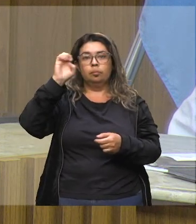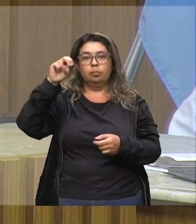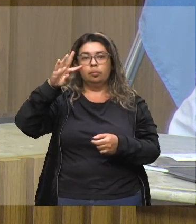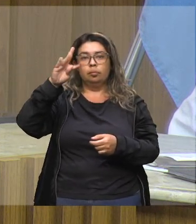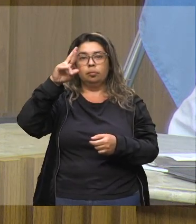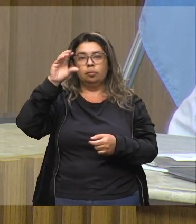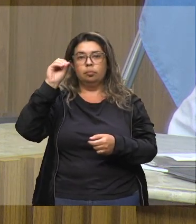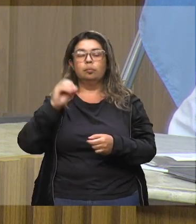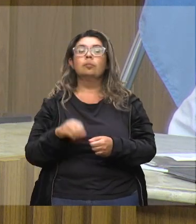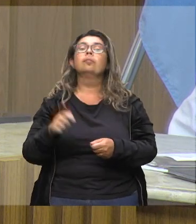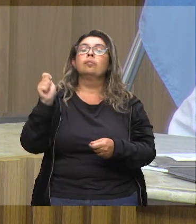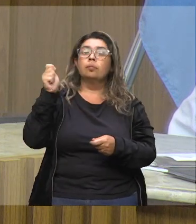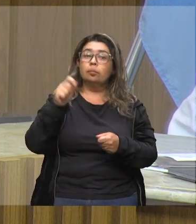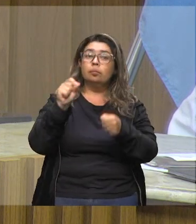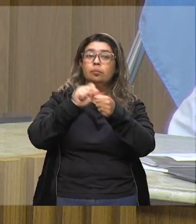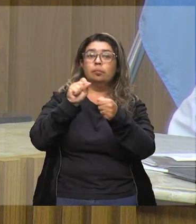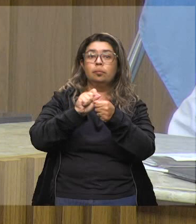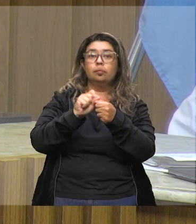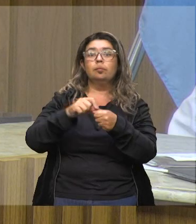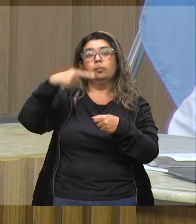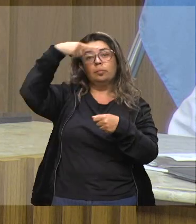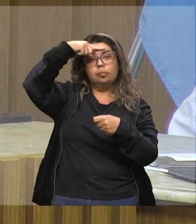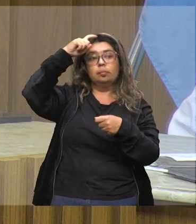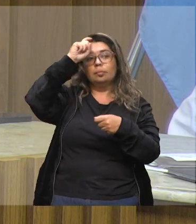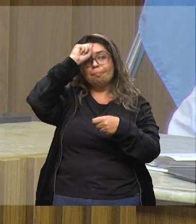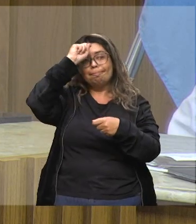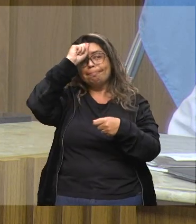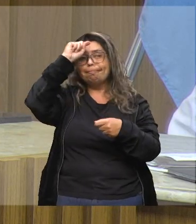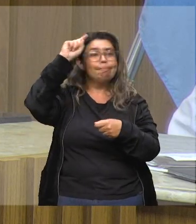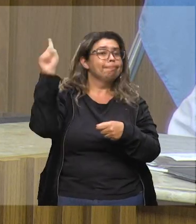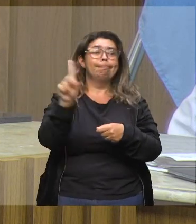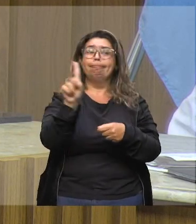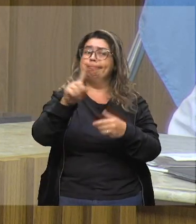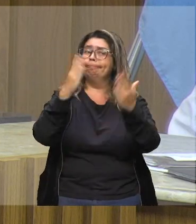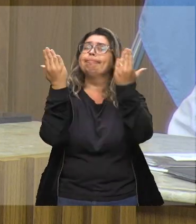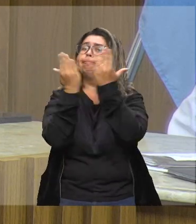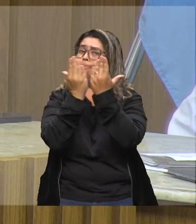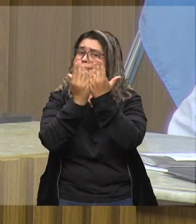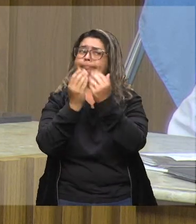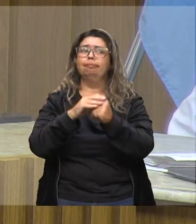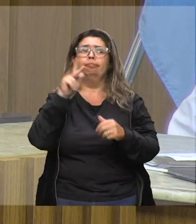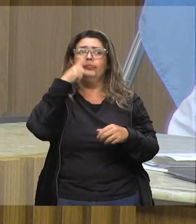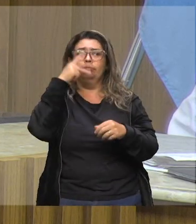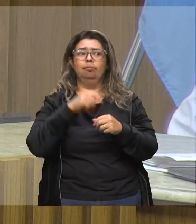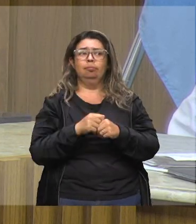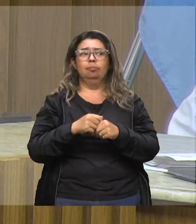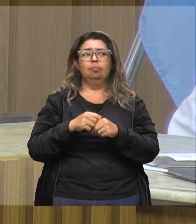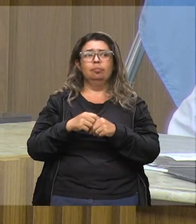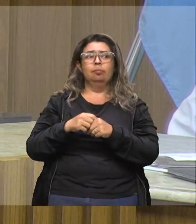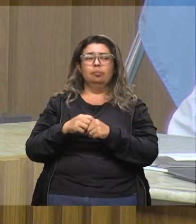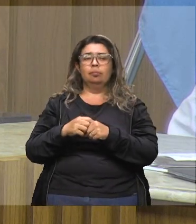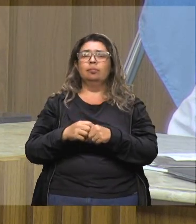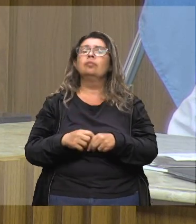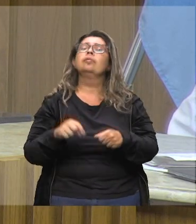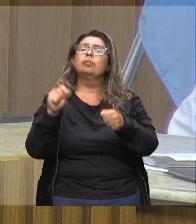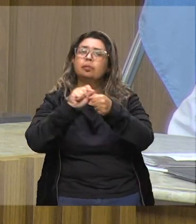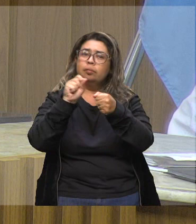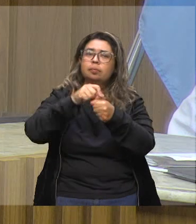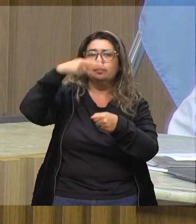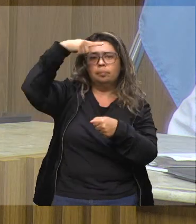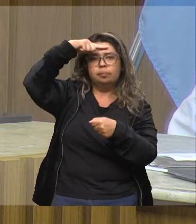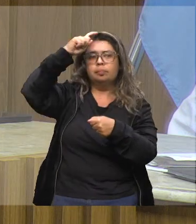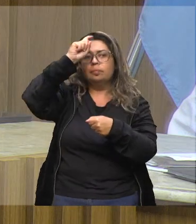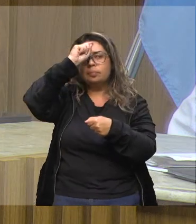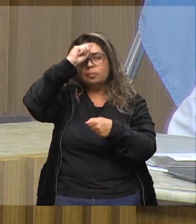fazendo essa força-tarefa para que o hospital não feche. Então, eu vou dizer, uma das pilastras do hospital que mantém o hospital aberto